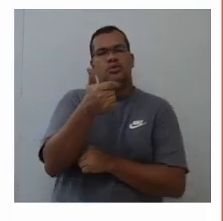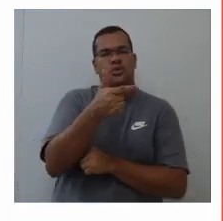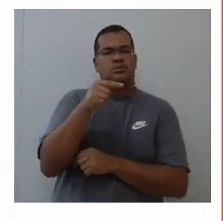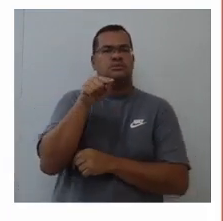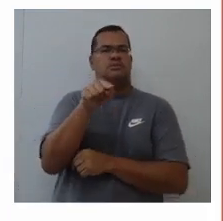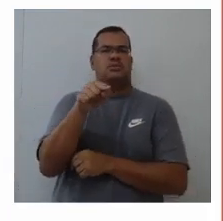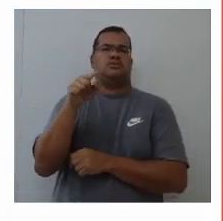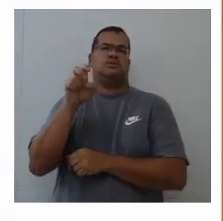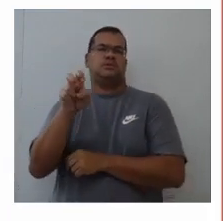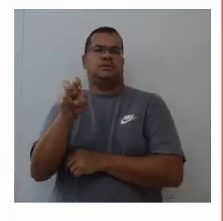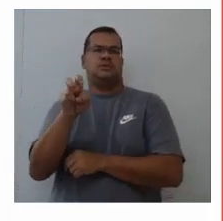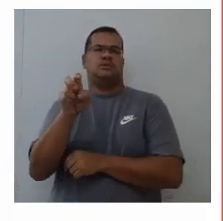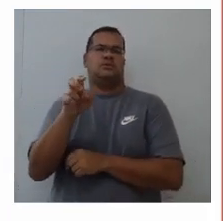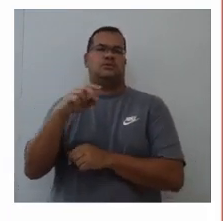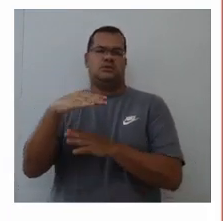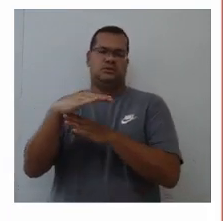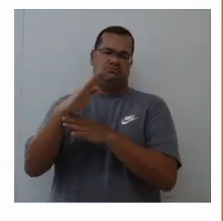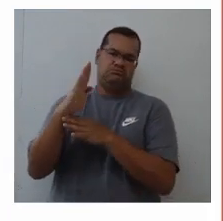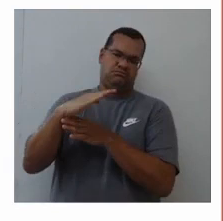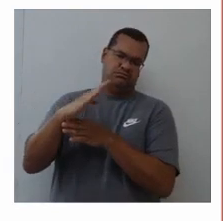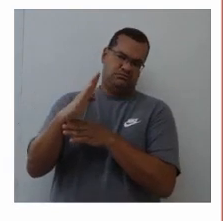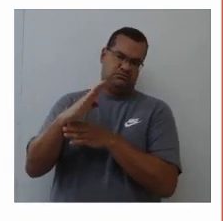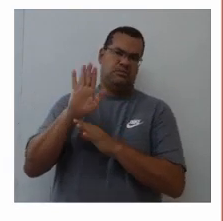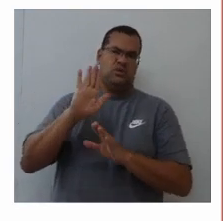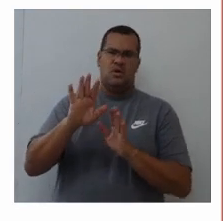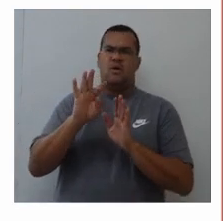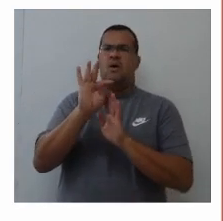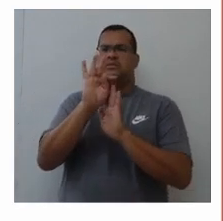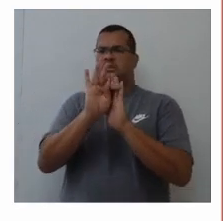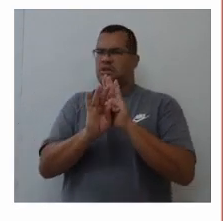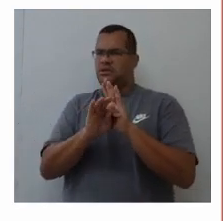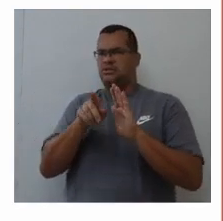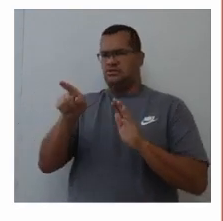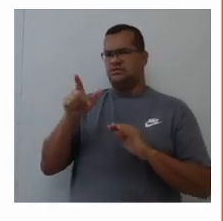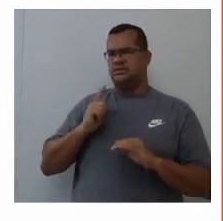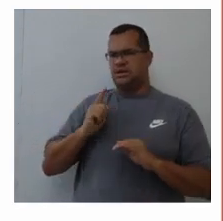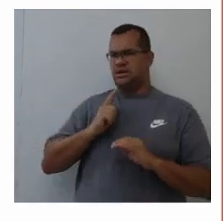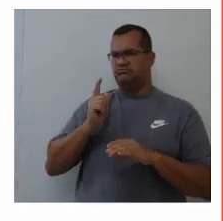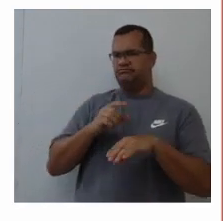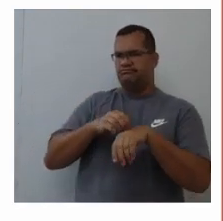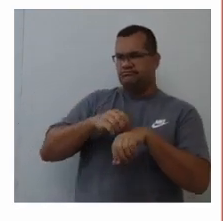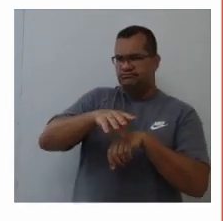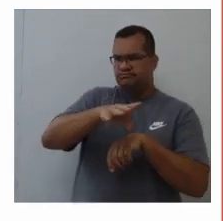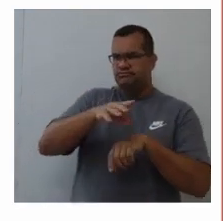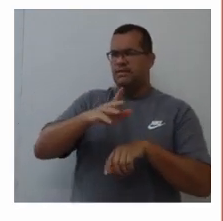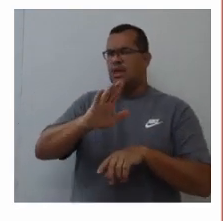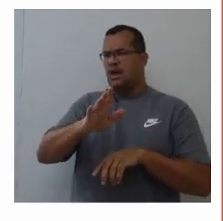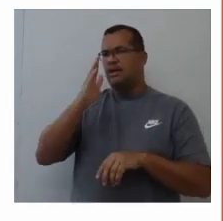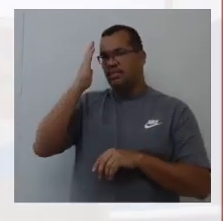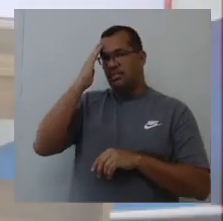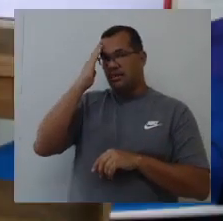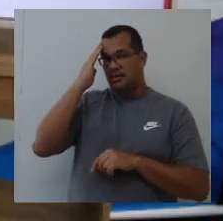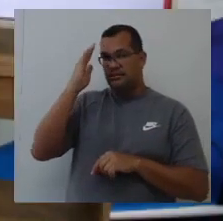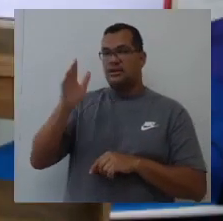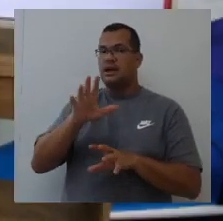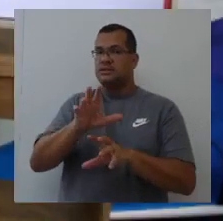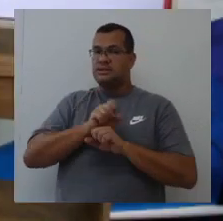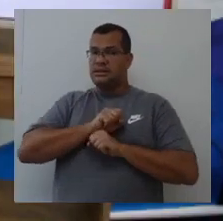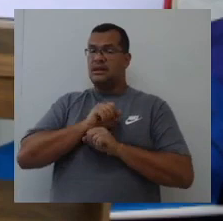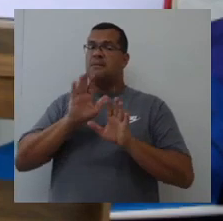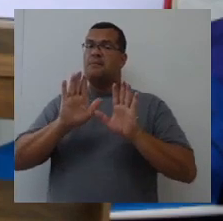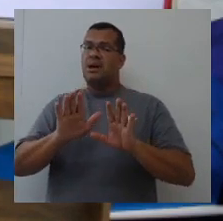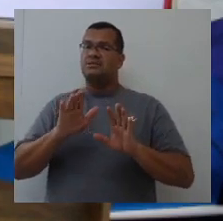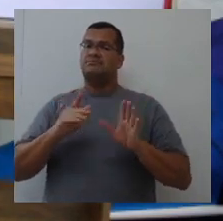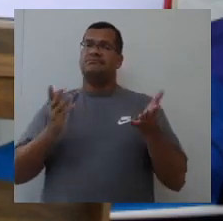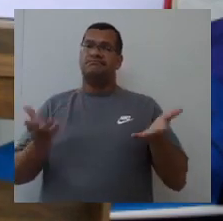12,5% de inclinação. Mas olha, quando o texto traz isso, a informação é essa para a gente entende, a gente aceita, mas a gente talvez